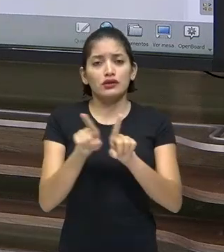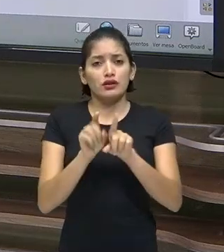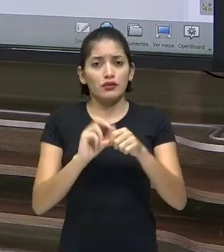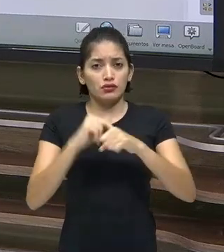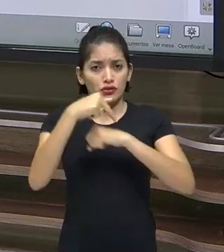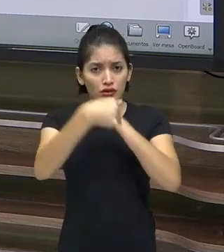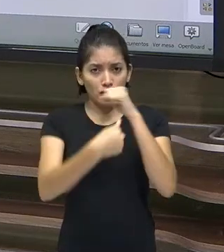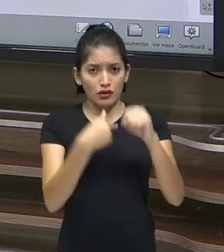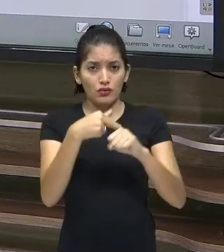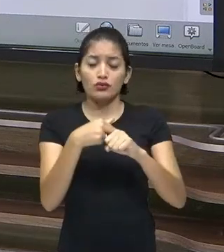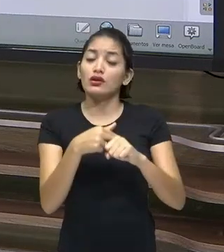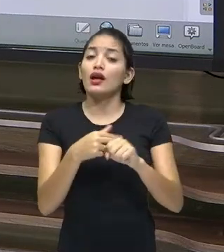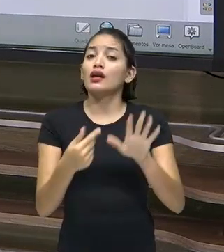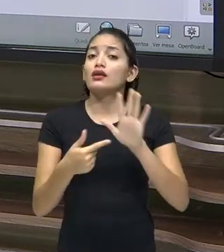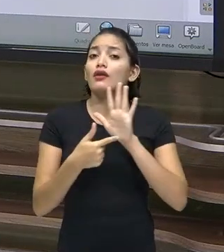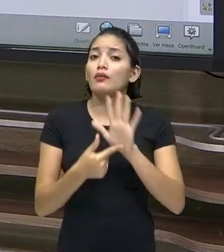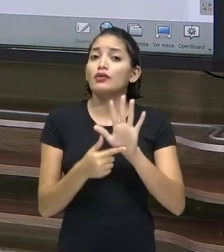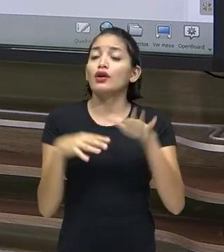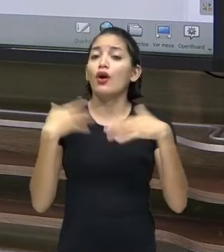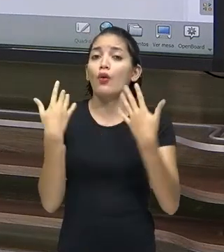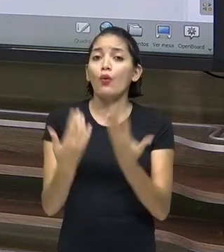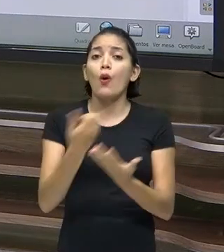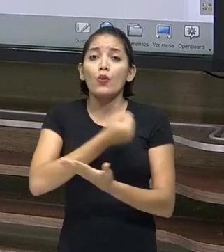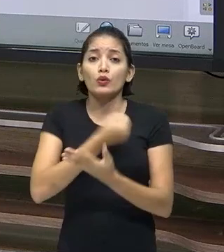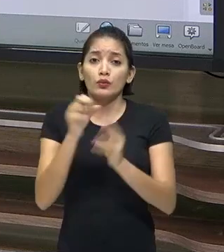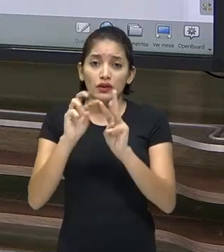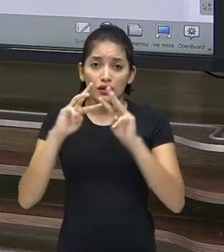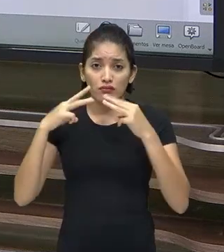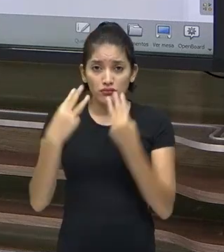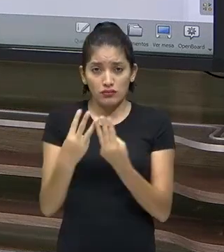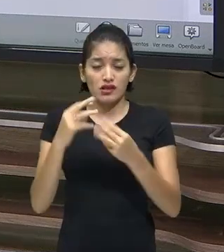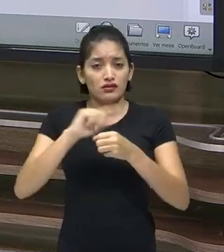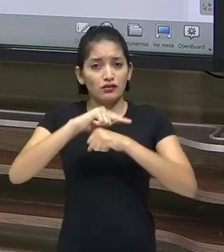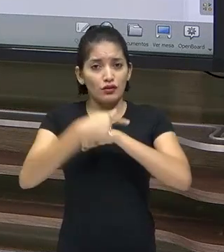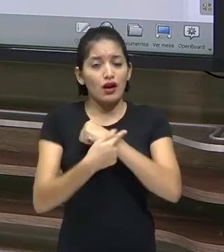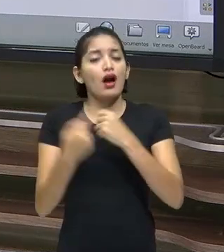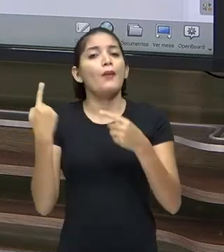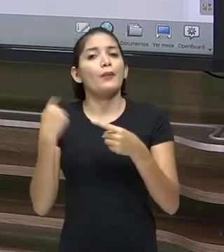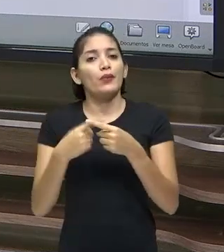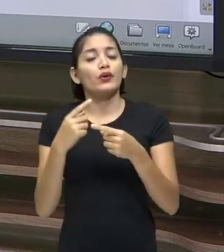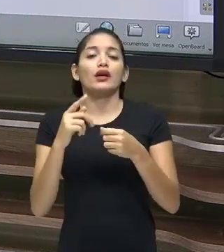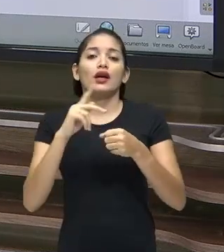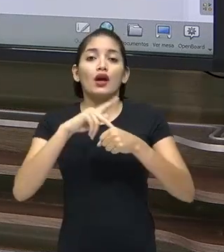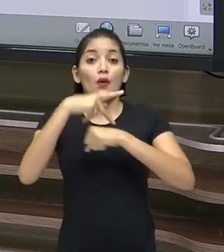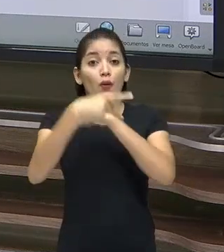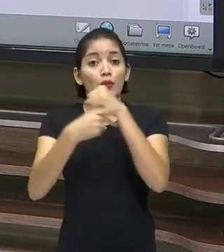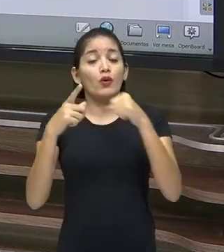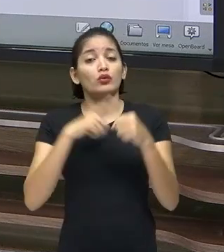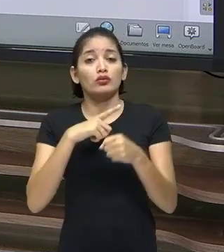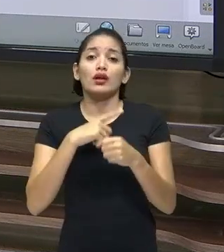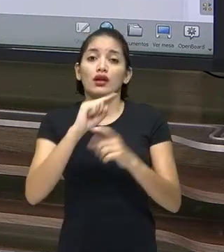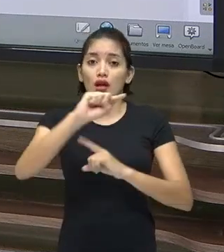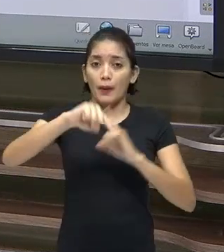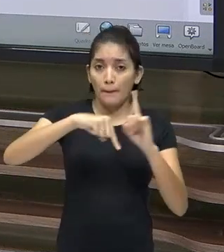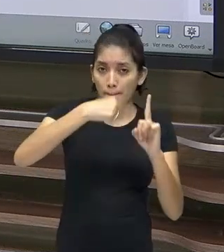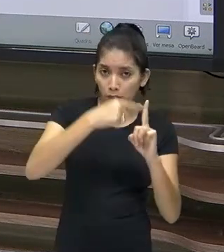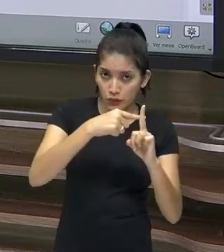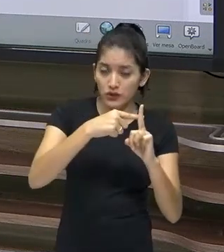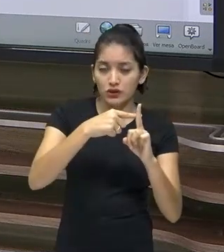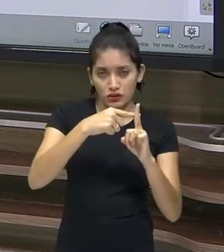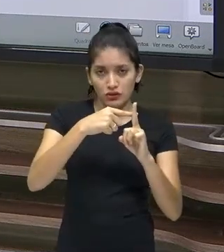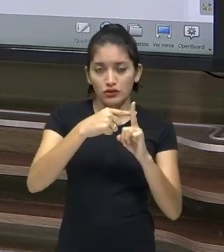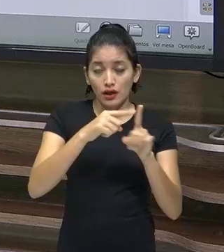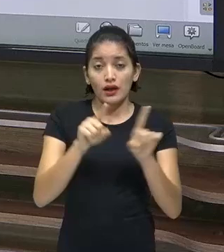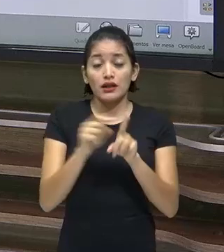nêutrons, que vai definir ali a massa daquele átomo, porque o próton que vai ter essa carga positiva e que vai também